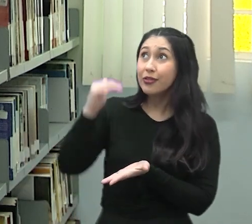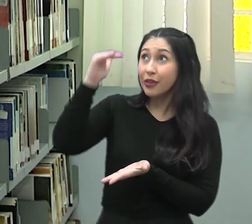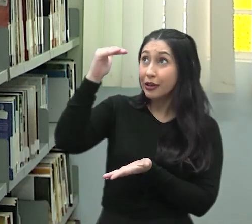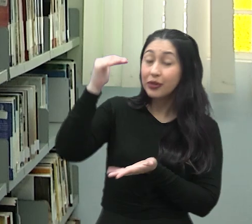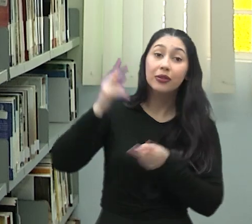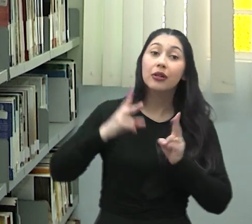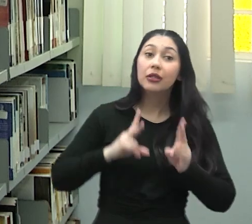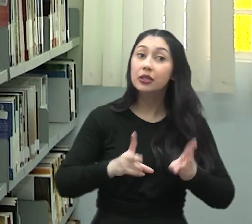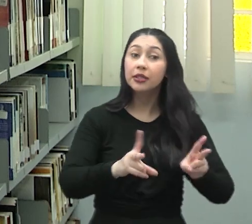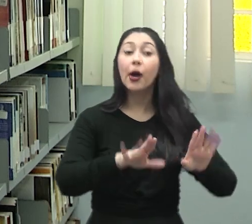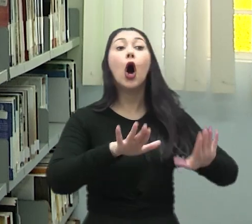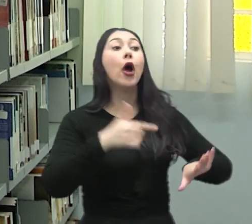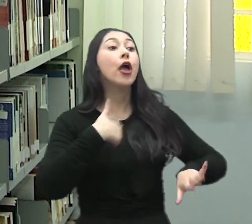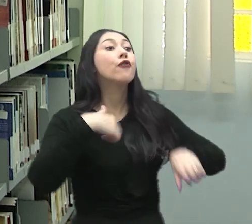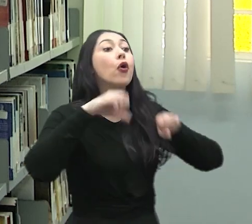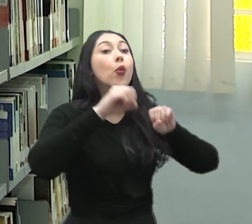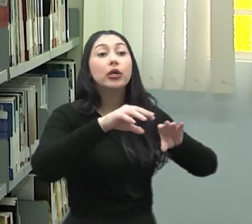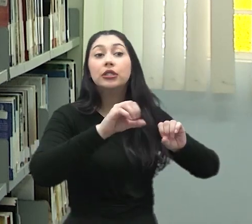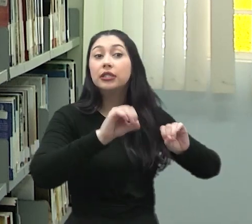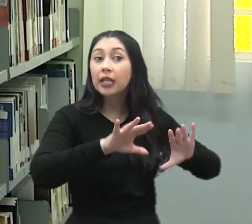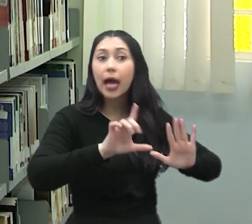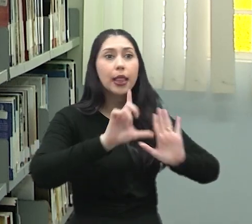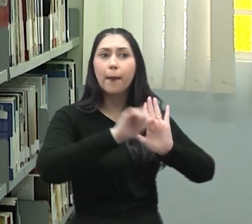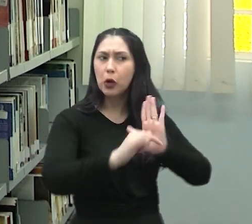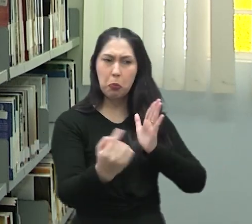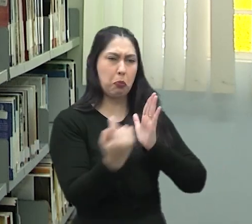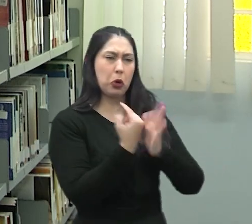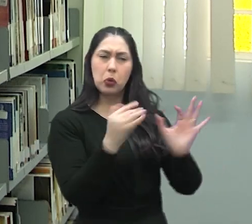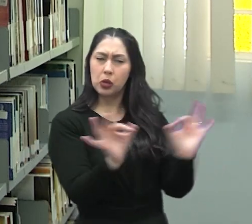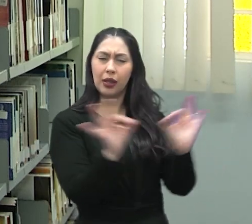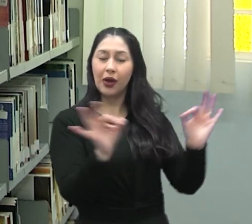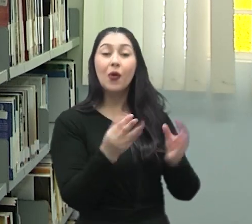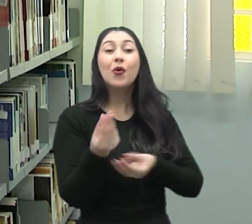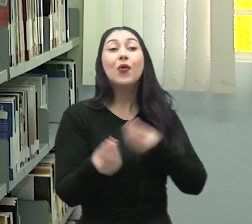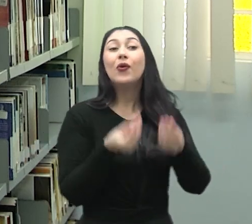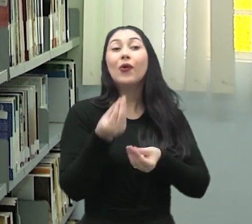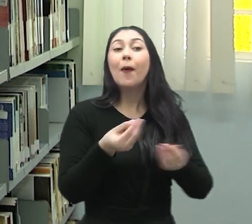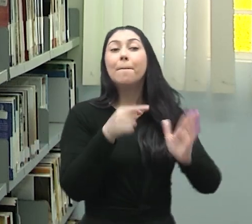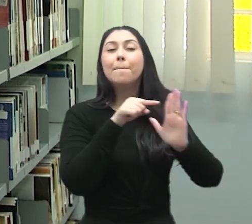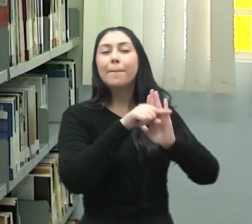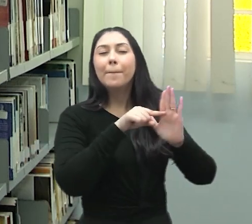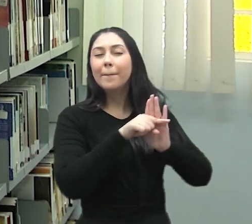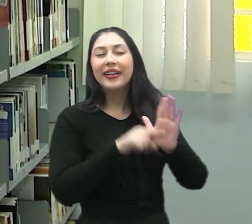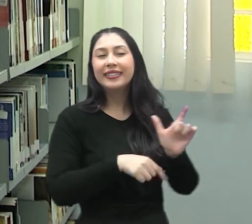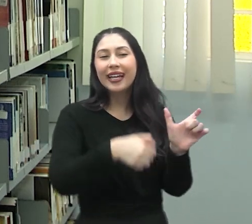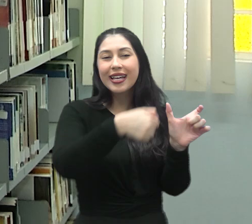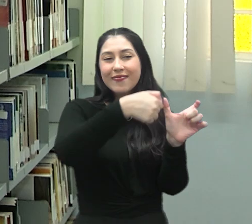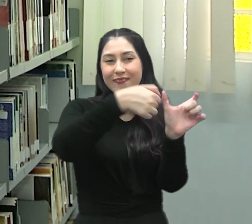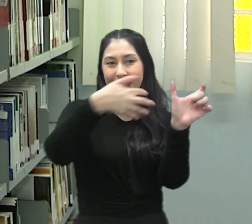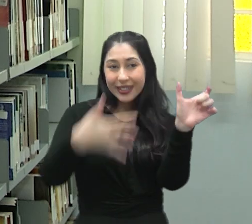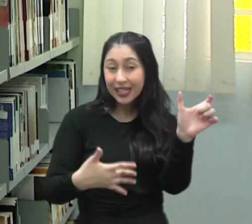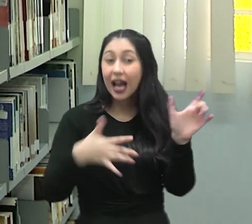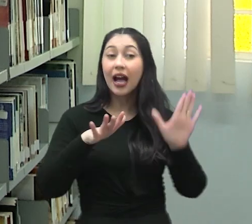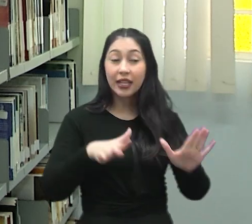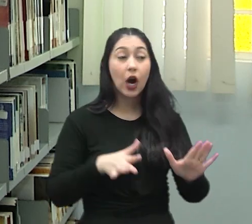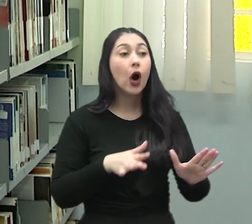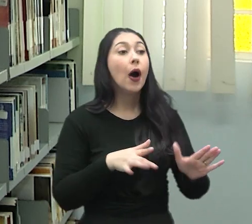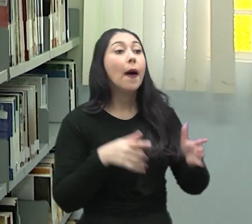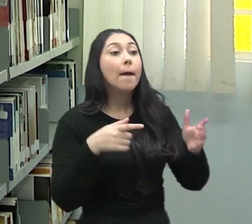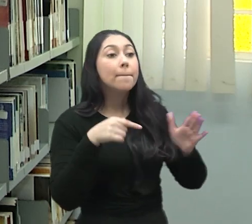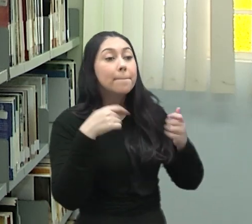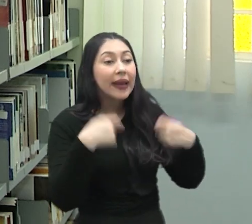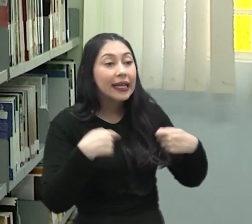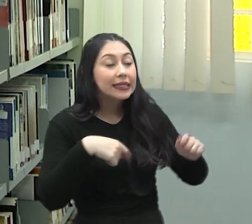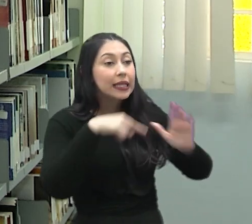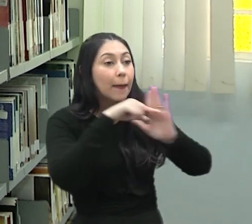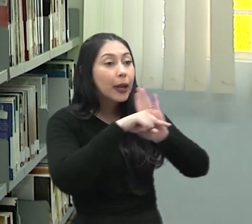livro de criança, e sempre. Daí ele falava assim, eu vou ensinar uma vez só, depois não me pergunte mais. Como que procurava as coisas na enciclopédia. Então, ele falava, você vai